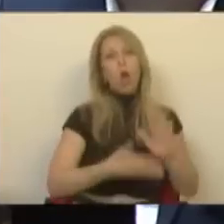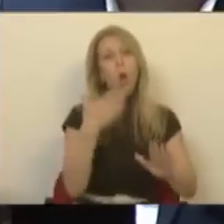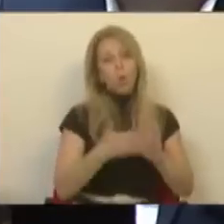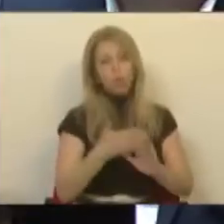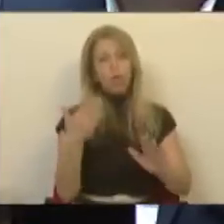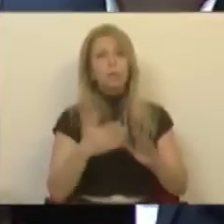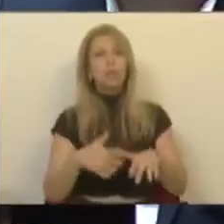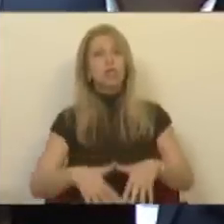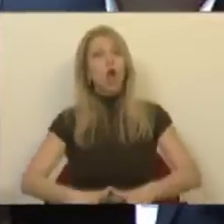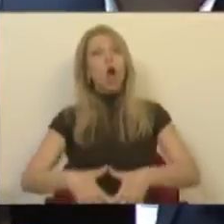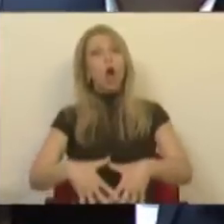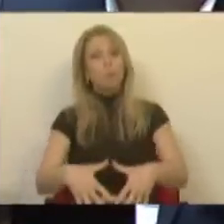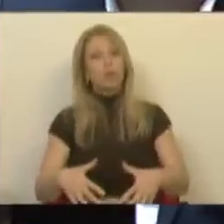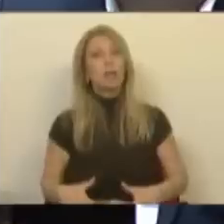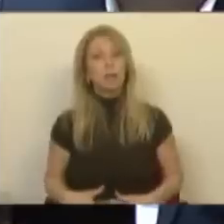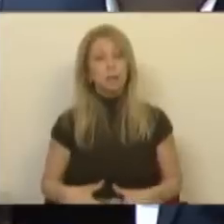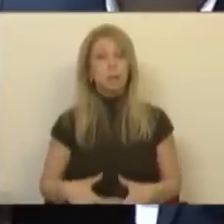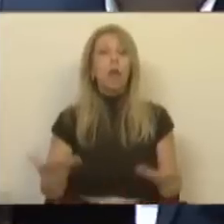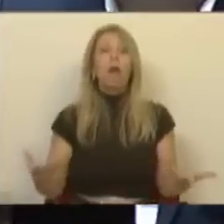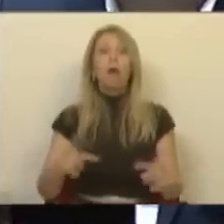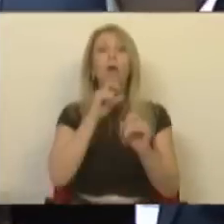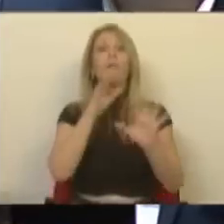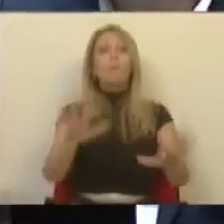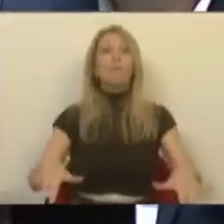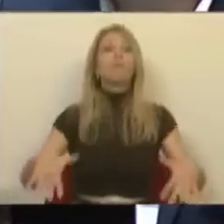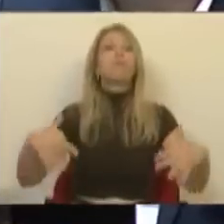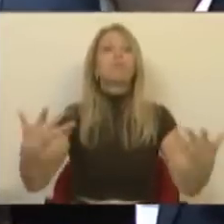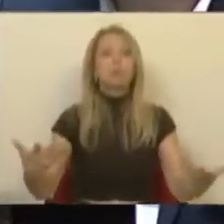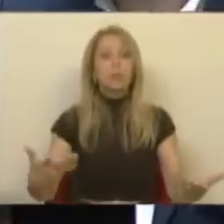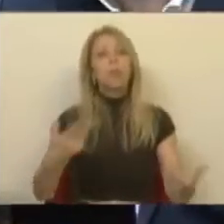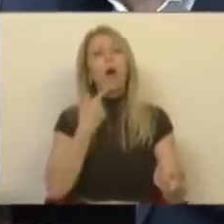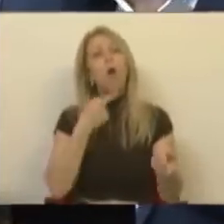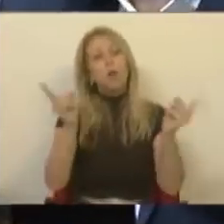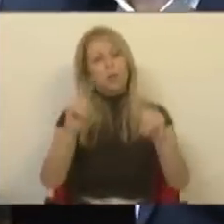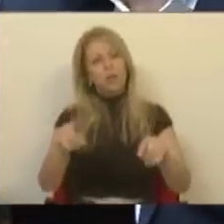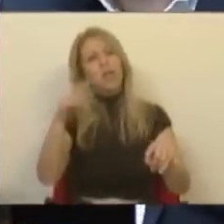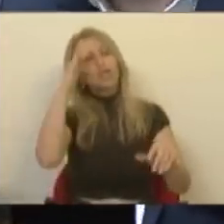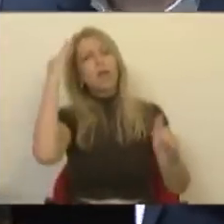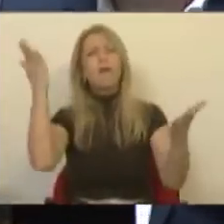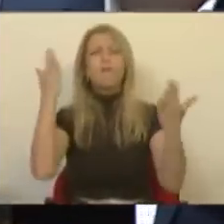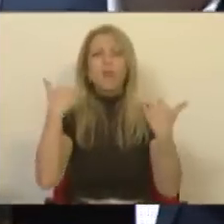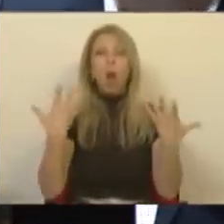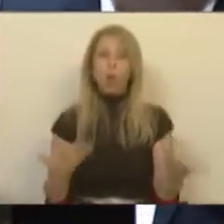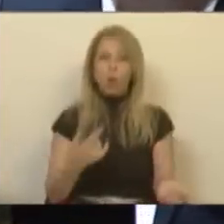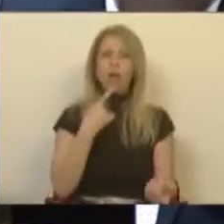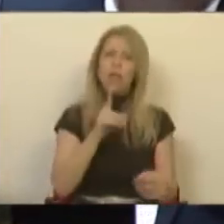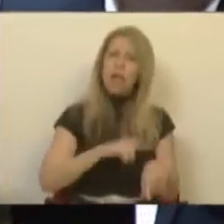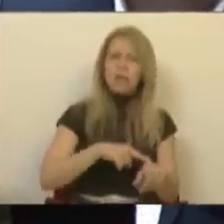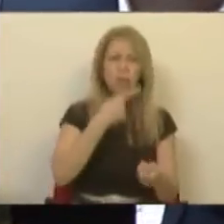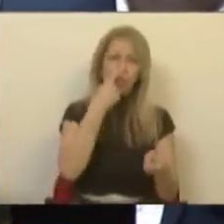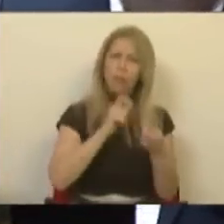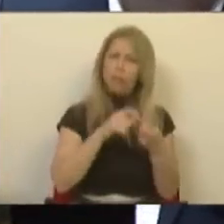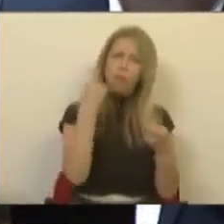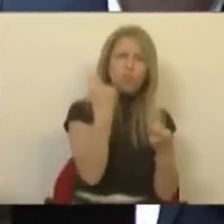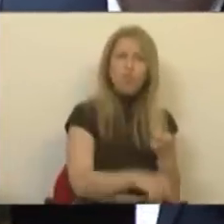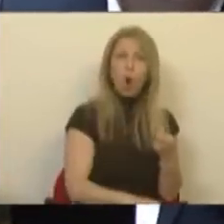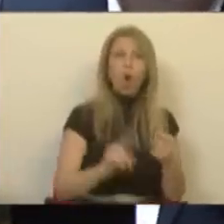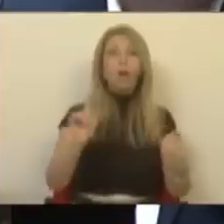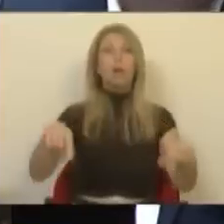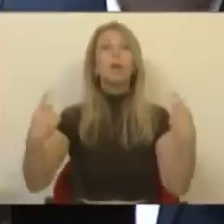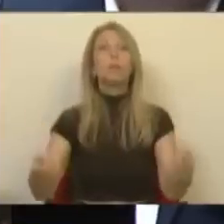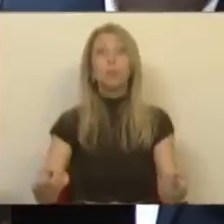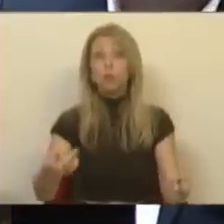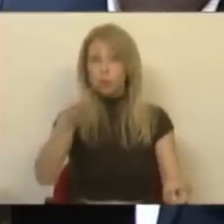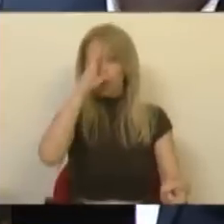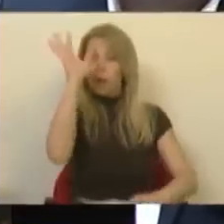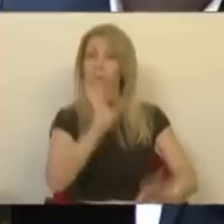abstedrícia com a possibilidade de retomar no verão diz que agora é temporário e depois está já o governo a preparar o caminho